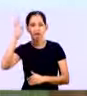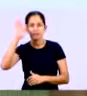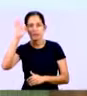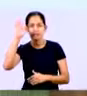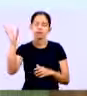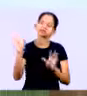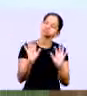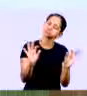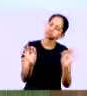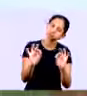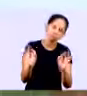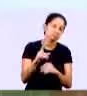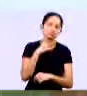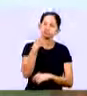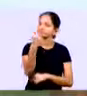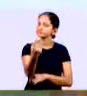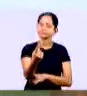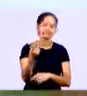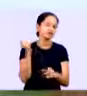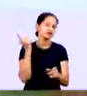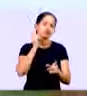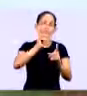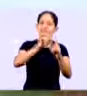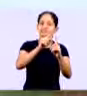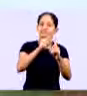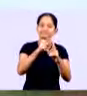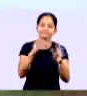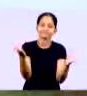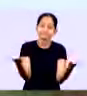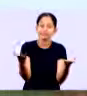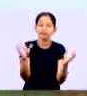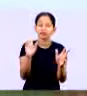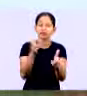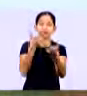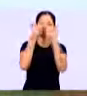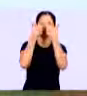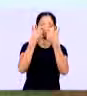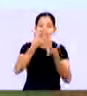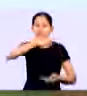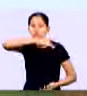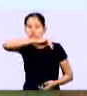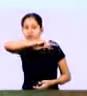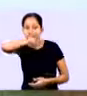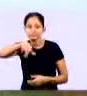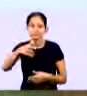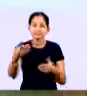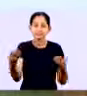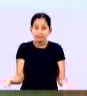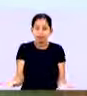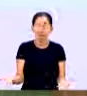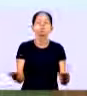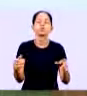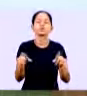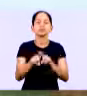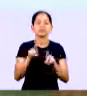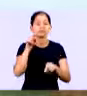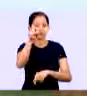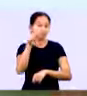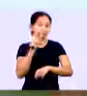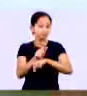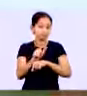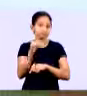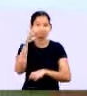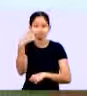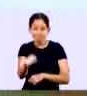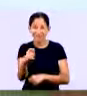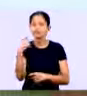dentro dessa concepção que você não vai conseguir alcançar e você vai se frustrar e vai frustrar aqueles que estão trabalhando com você. Você, enquanto gestor financeiro, tem